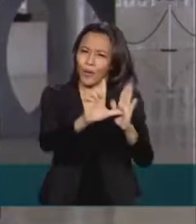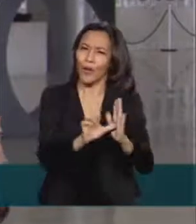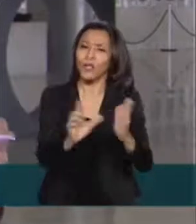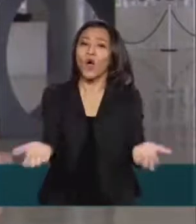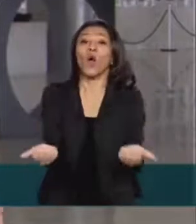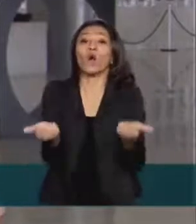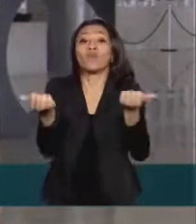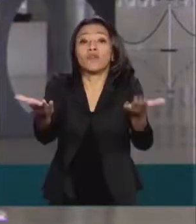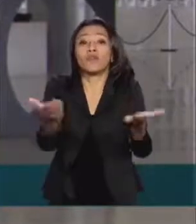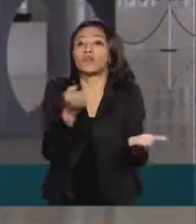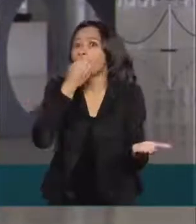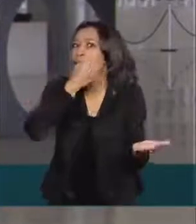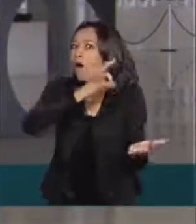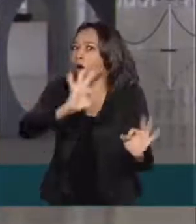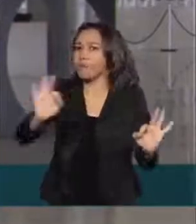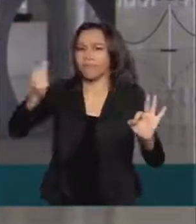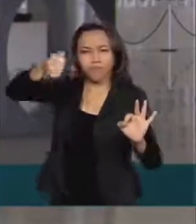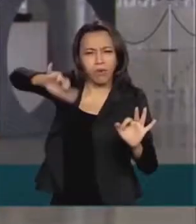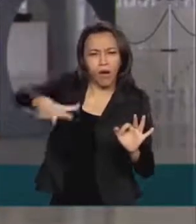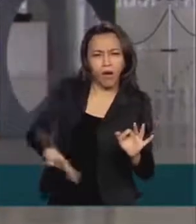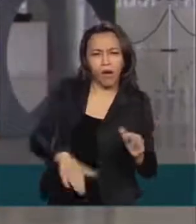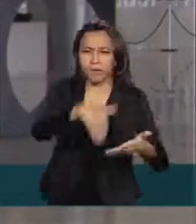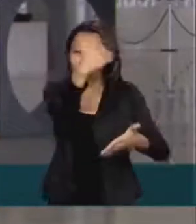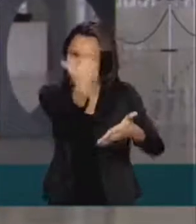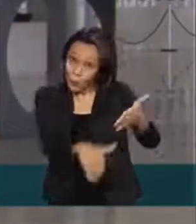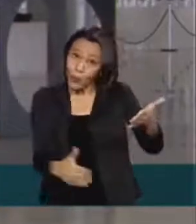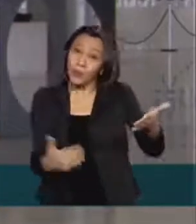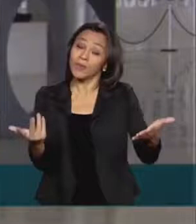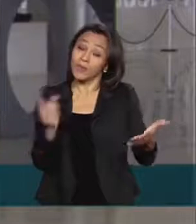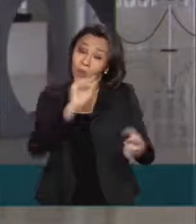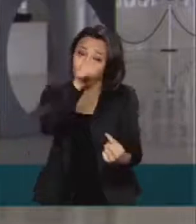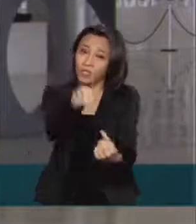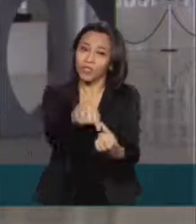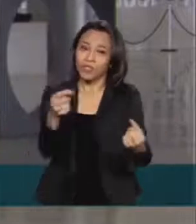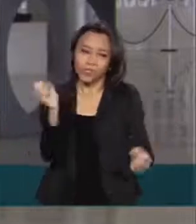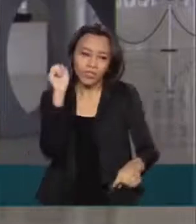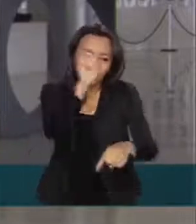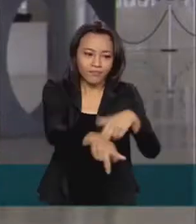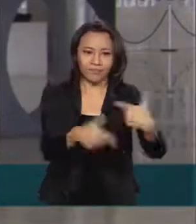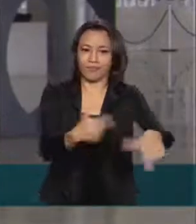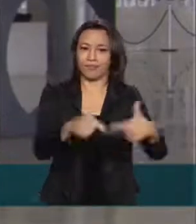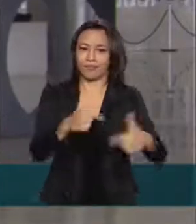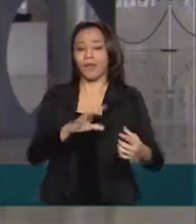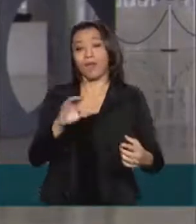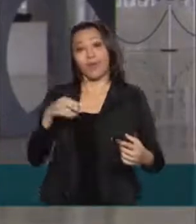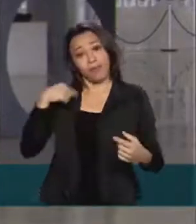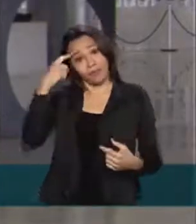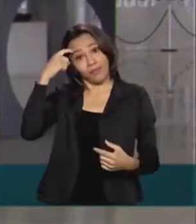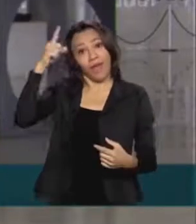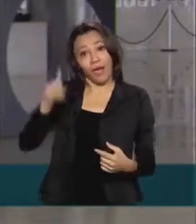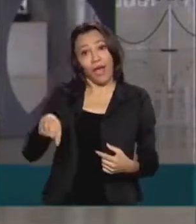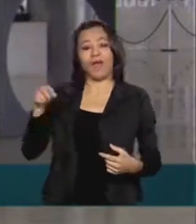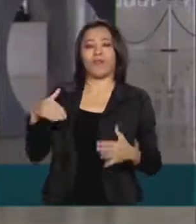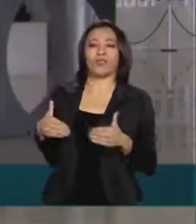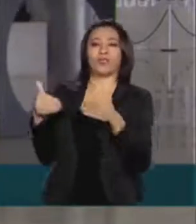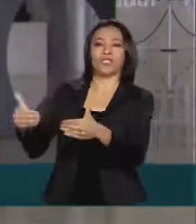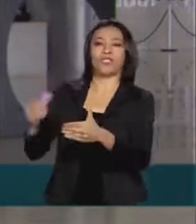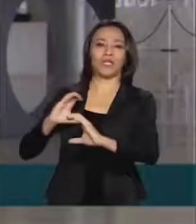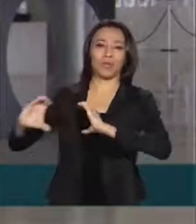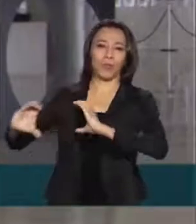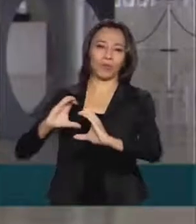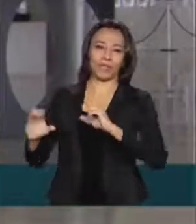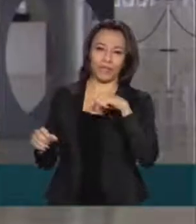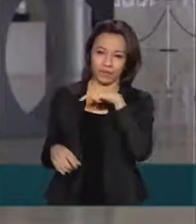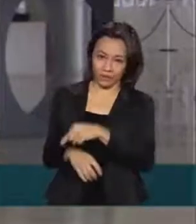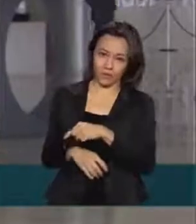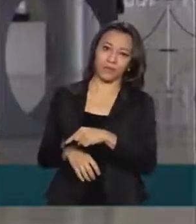tentar reaquecer a economia e também gerar empregos. A iniciativa é do Ministério das Comunicações. O secretário executivo Fábio Van